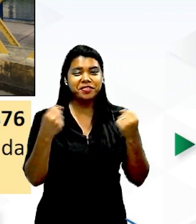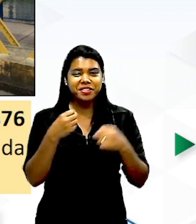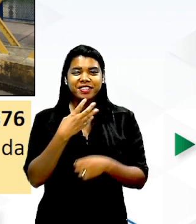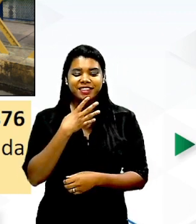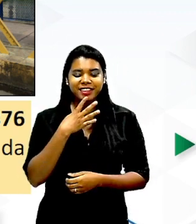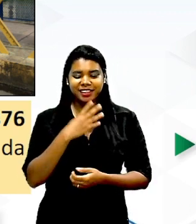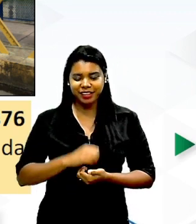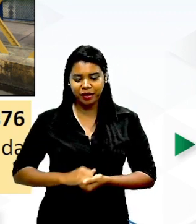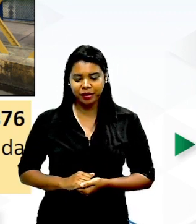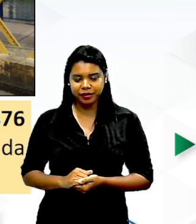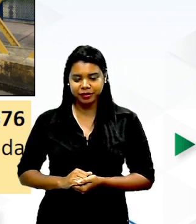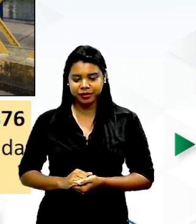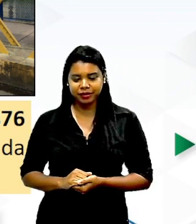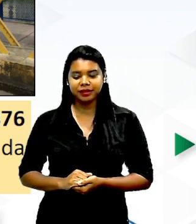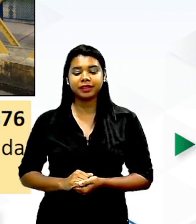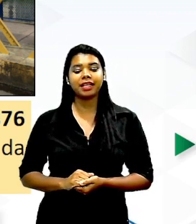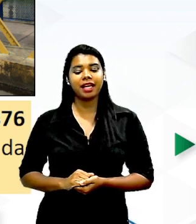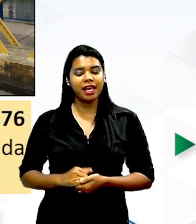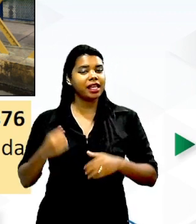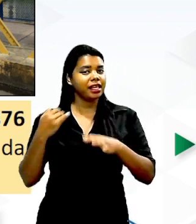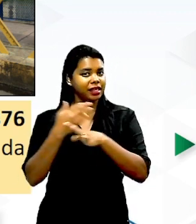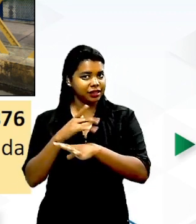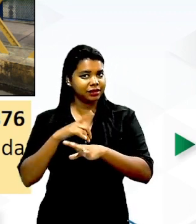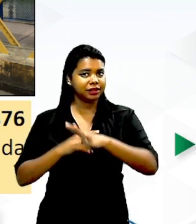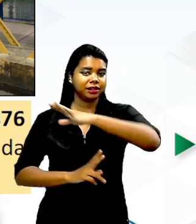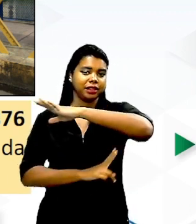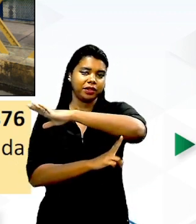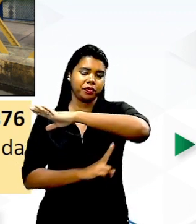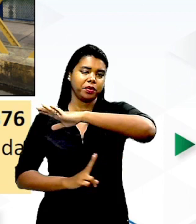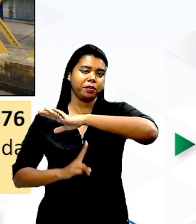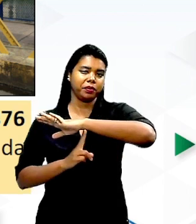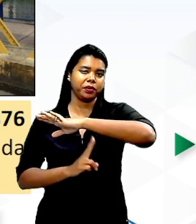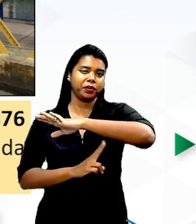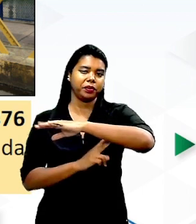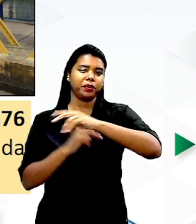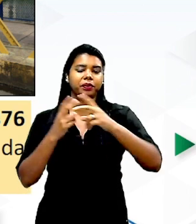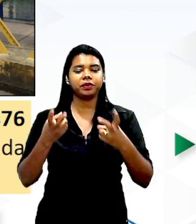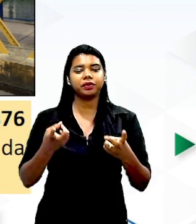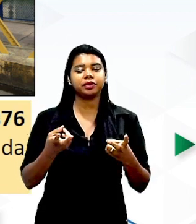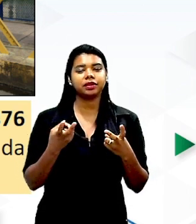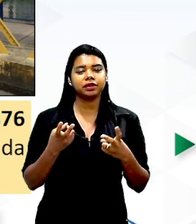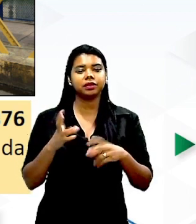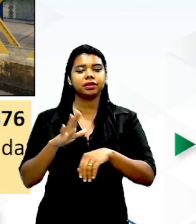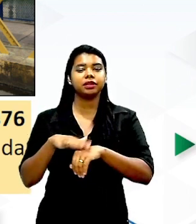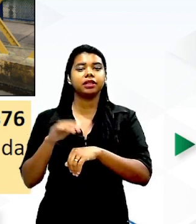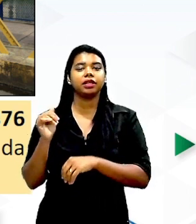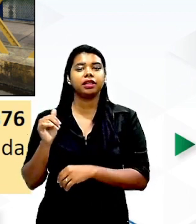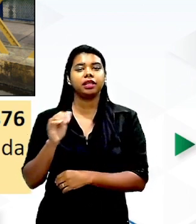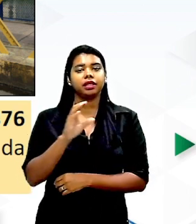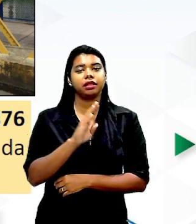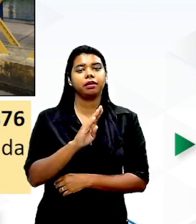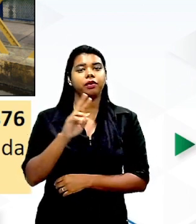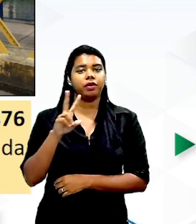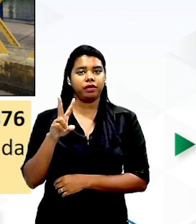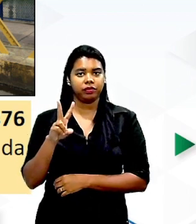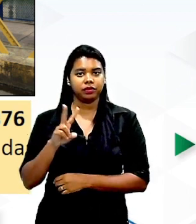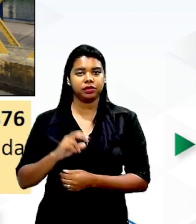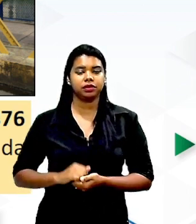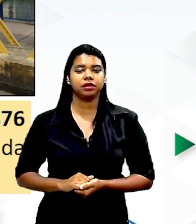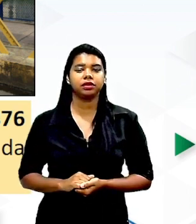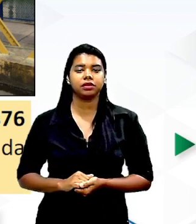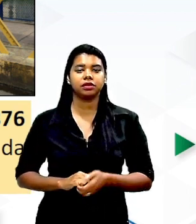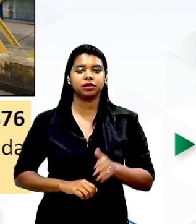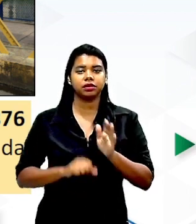conhecer. Centro da cidade existe uma ponte muito interessante chamada Ponte da Boa Vista, inaugurada no